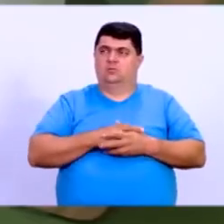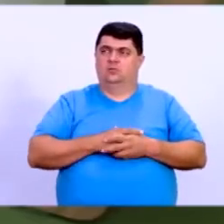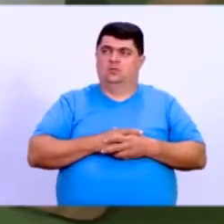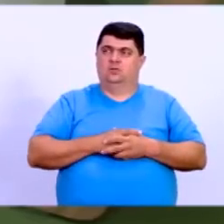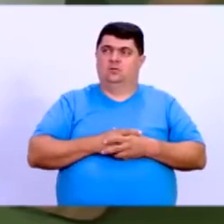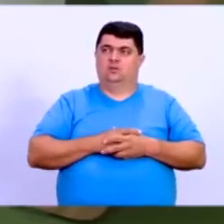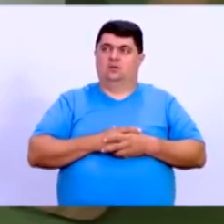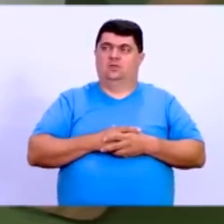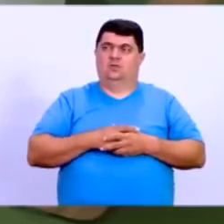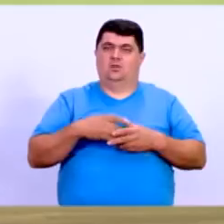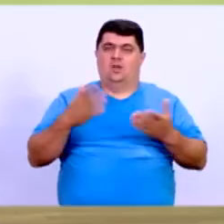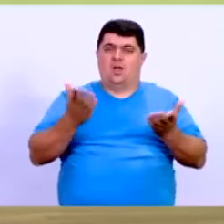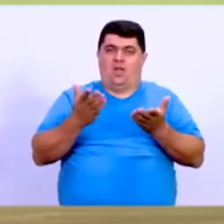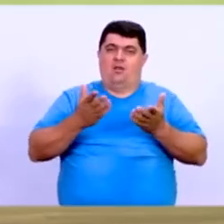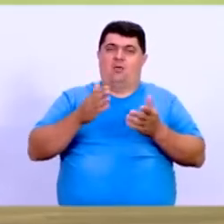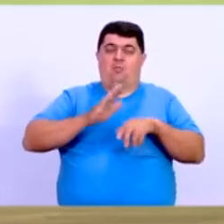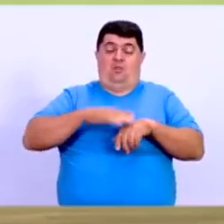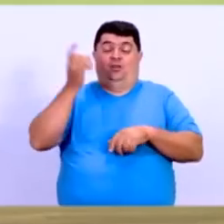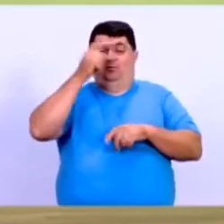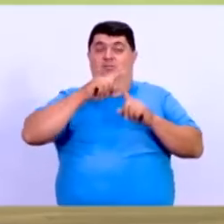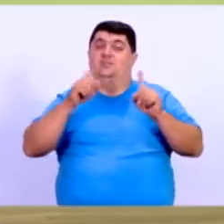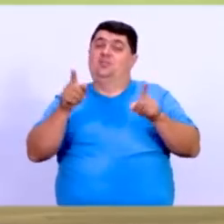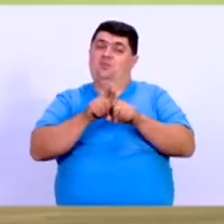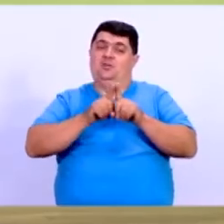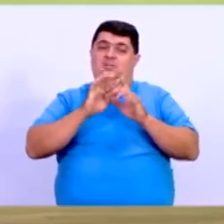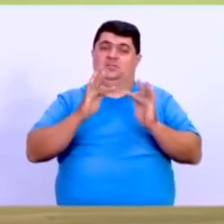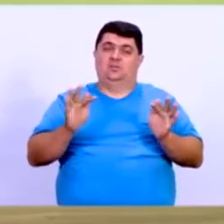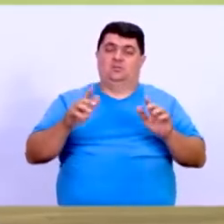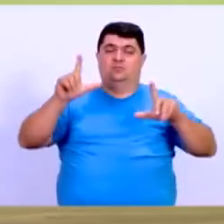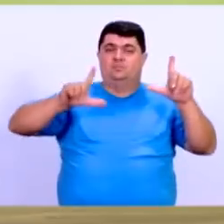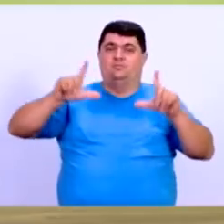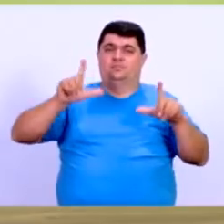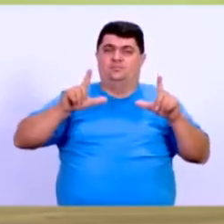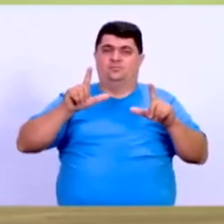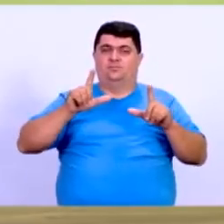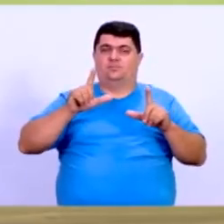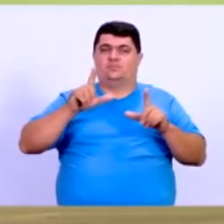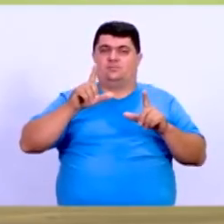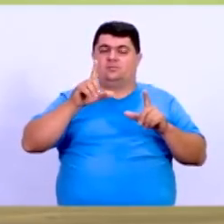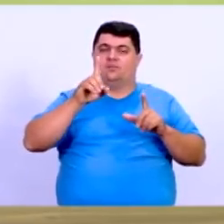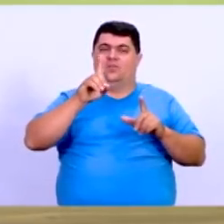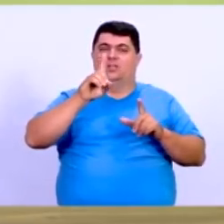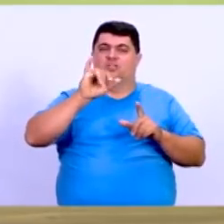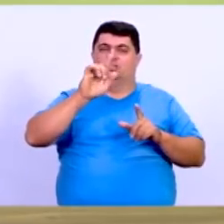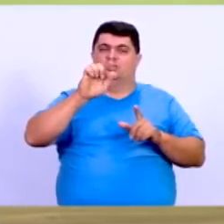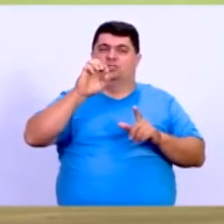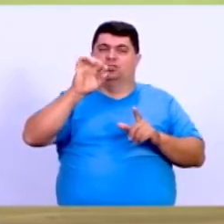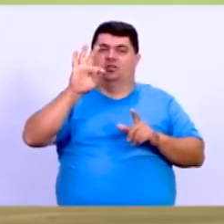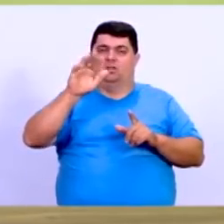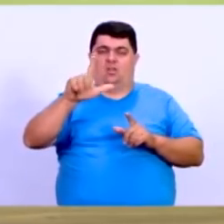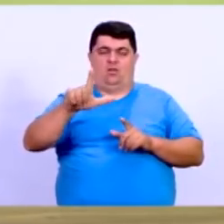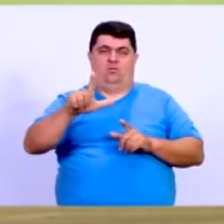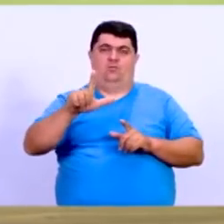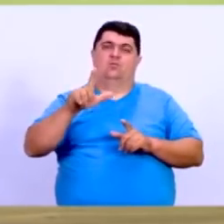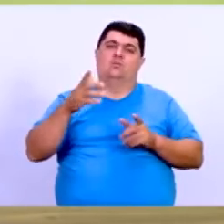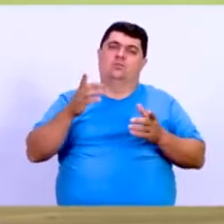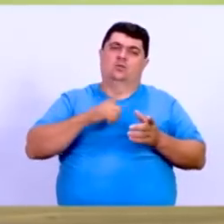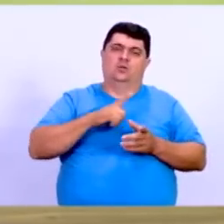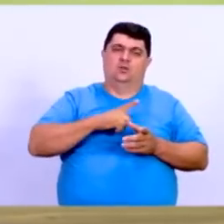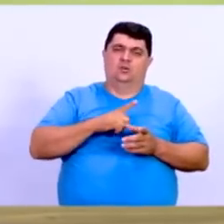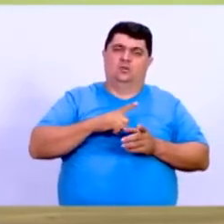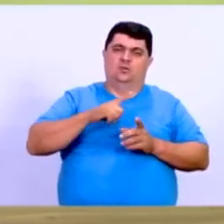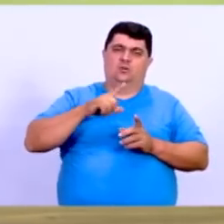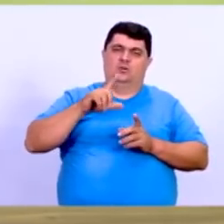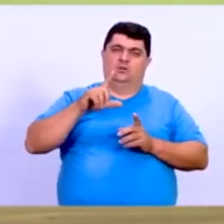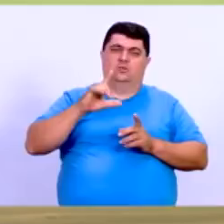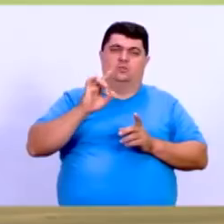mais complicadas e mais simples no dia a dia. A TV, na TV digital mudou, a gente tem a televisão analógica, essa analógica ela vem no sentido